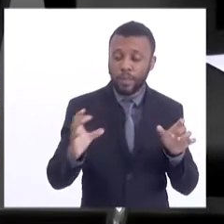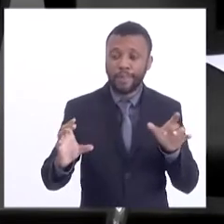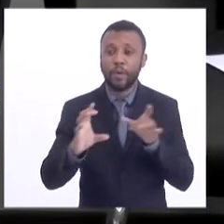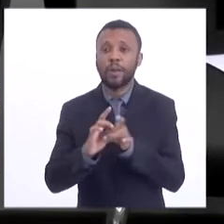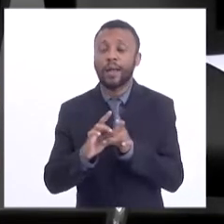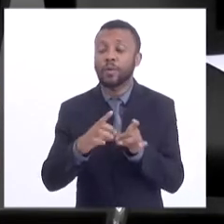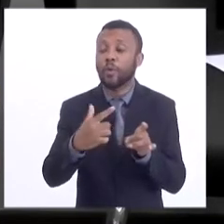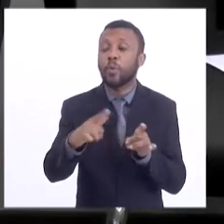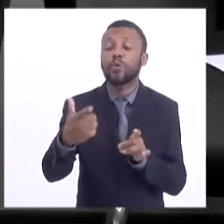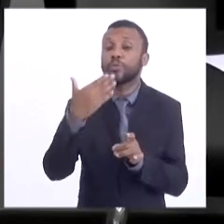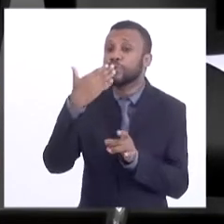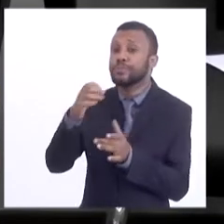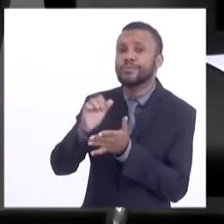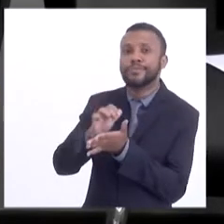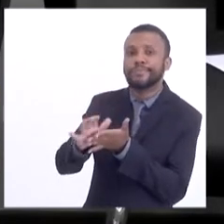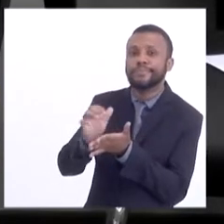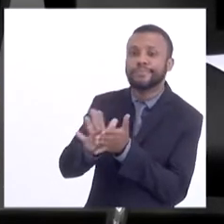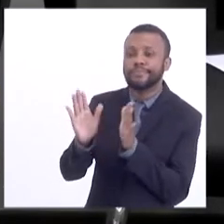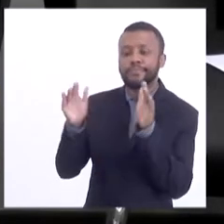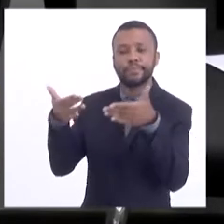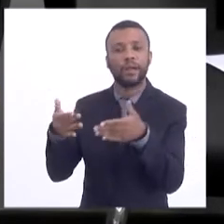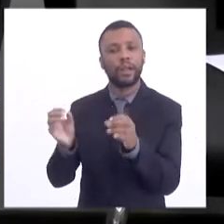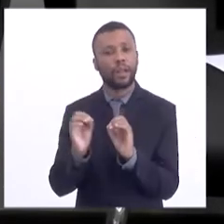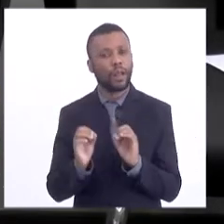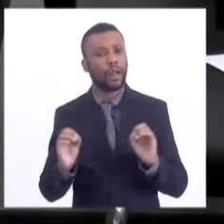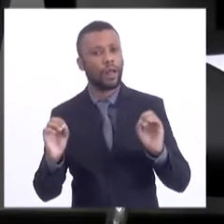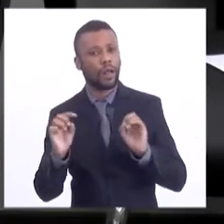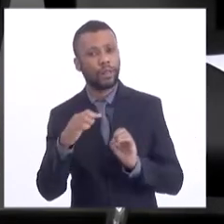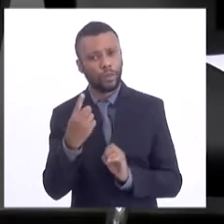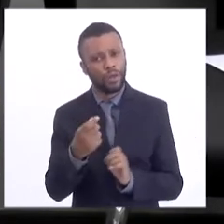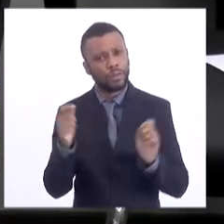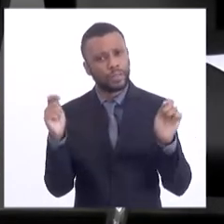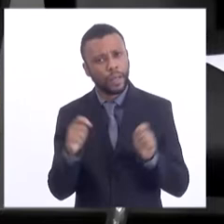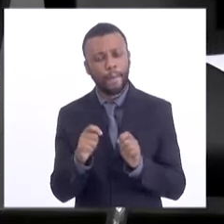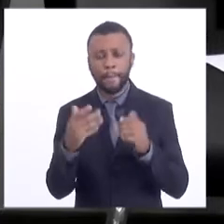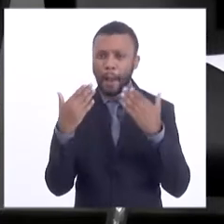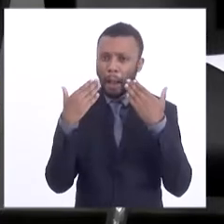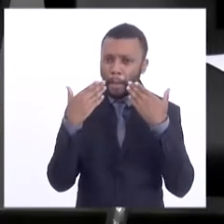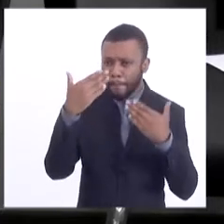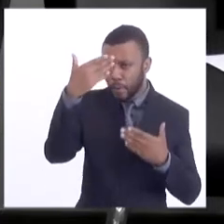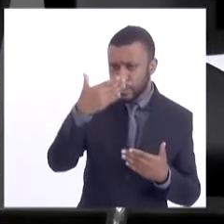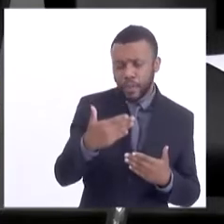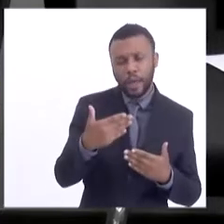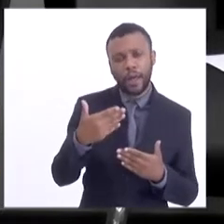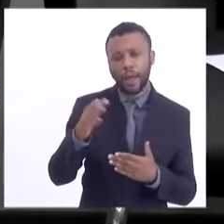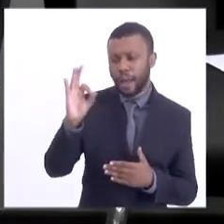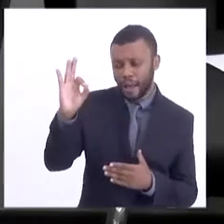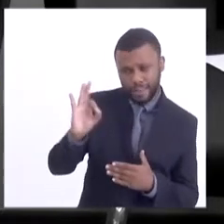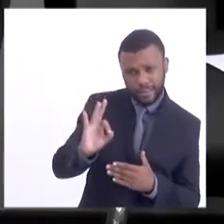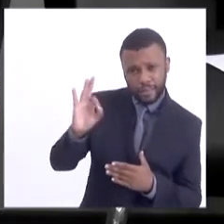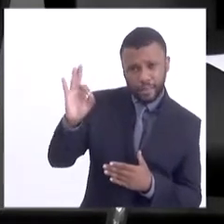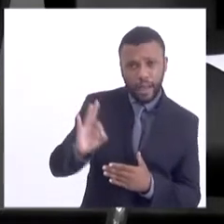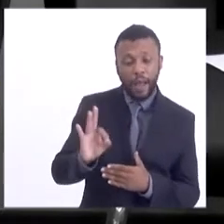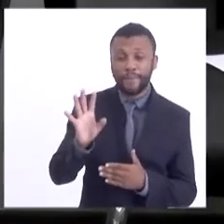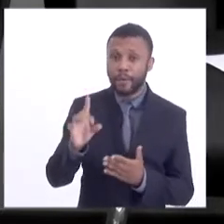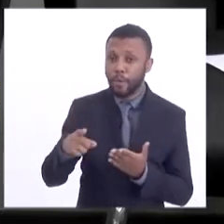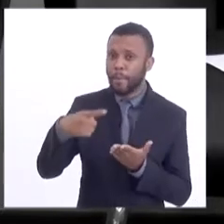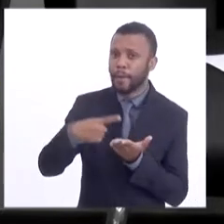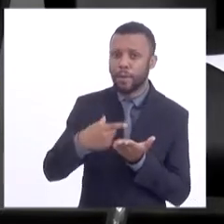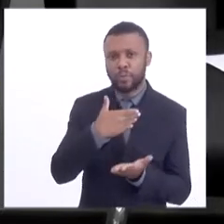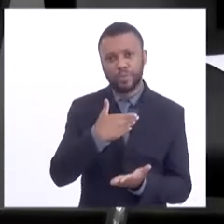de despesa específica a gente pode demonstrar em números o comprometimento é responsabilidade do governo estado do Rio